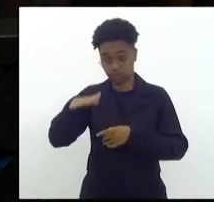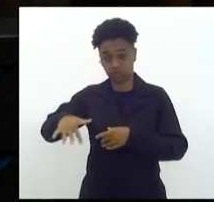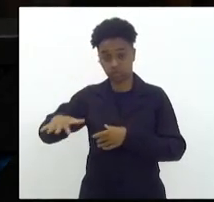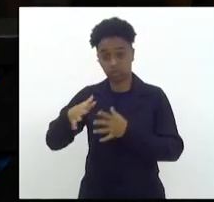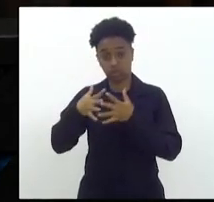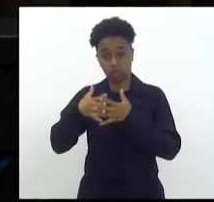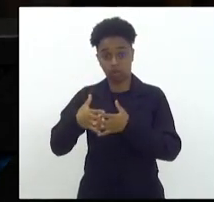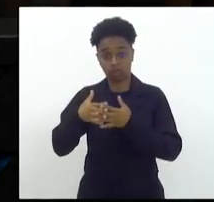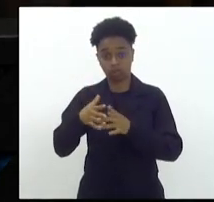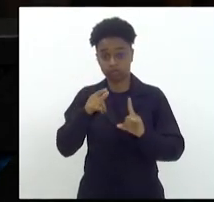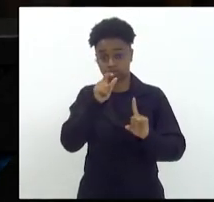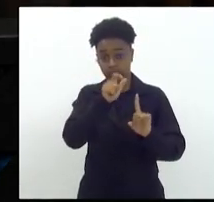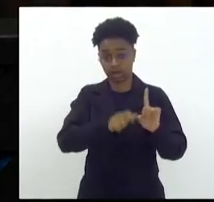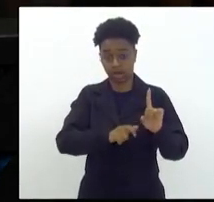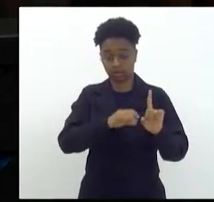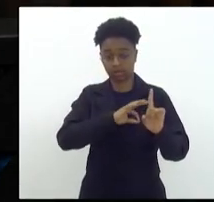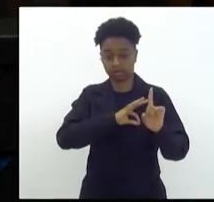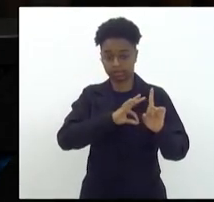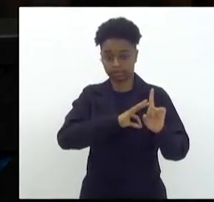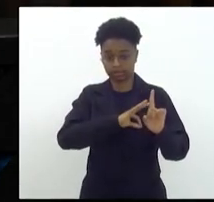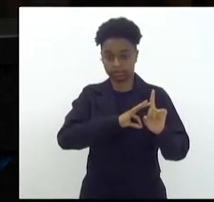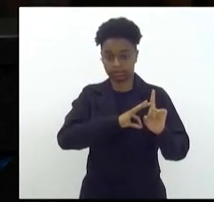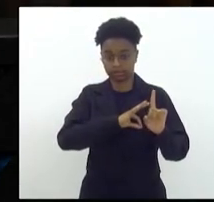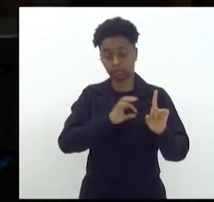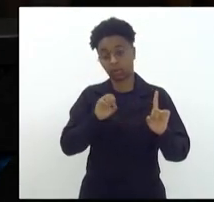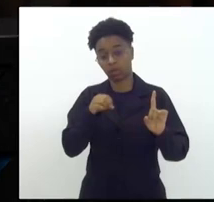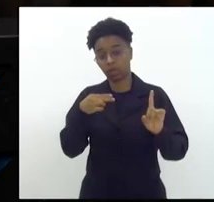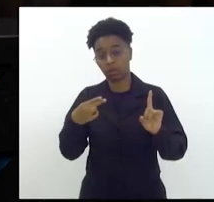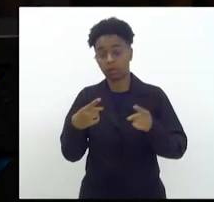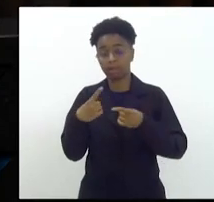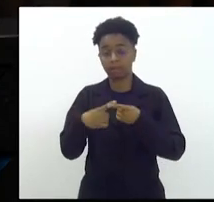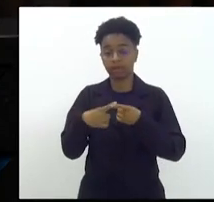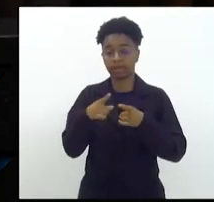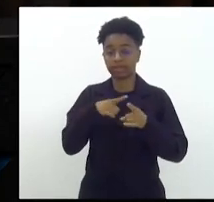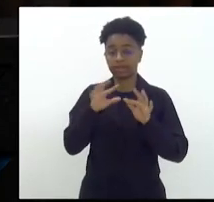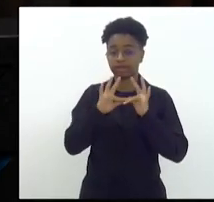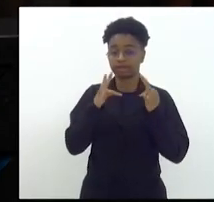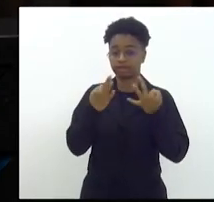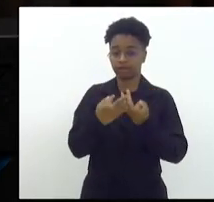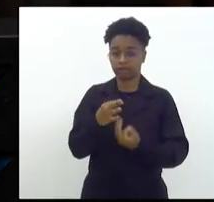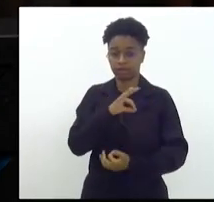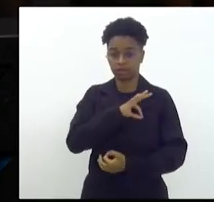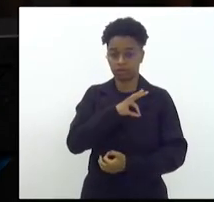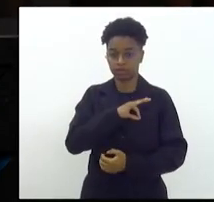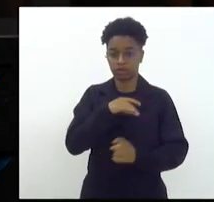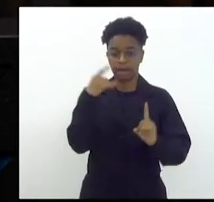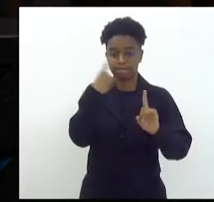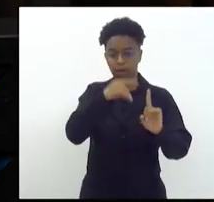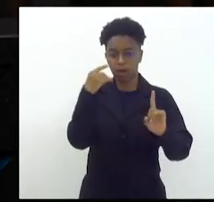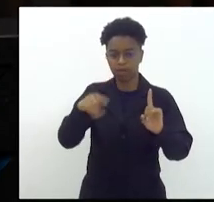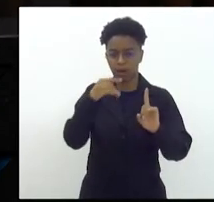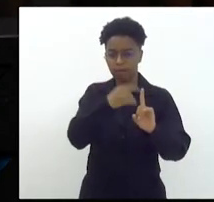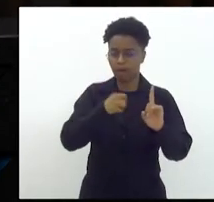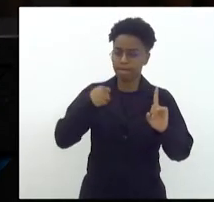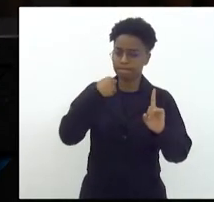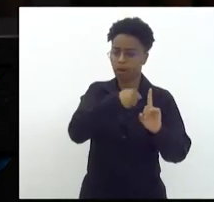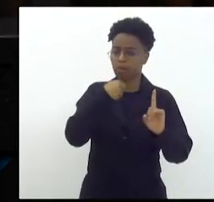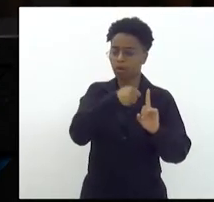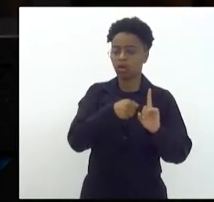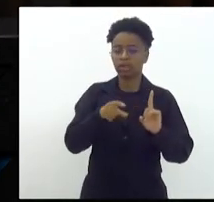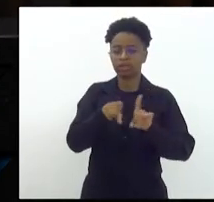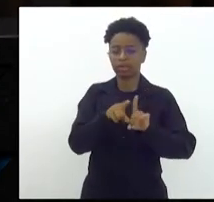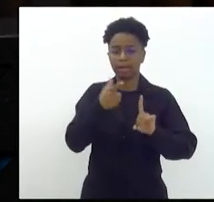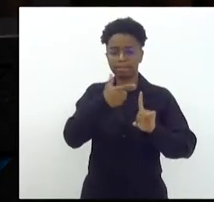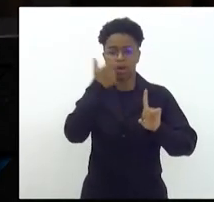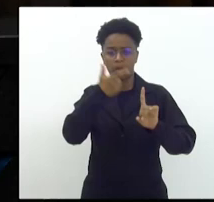investigações um policial ou por ser parente de policial foi espancado tomou vários tiros na